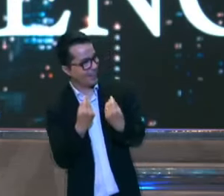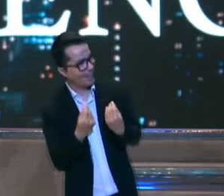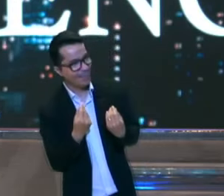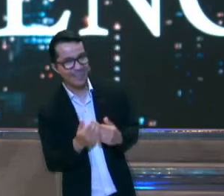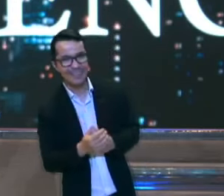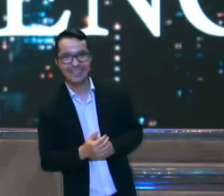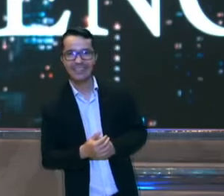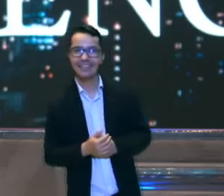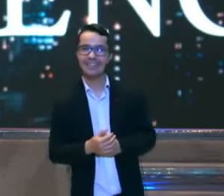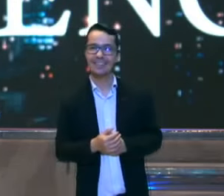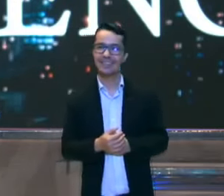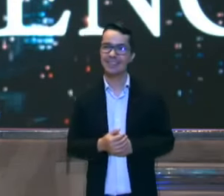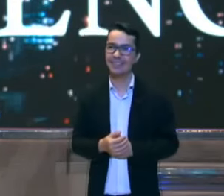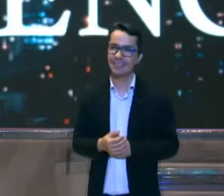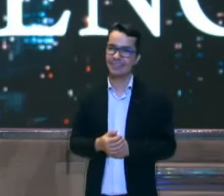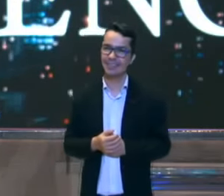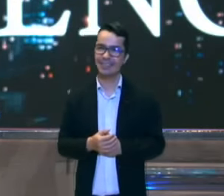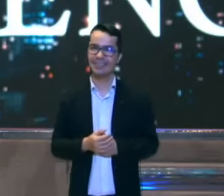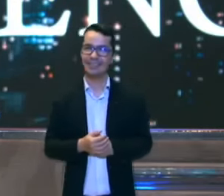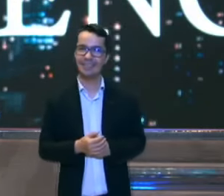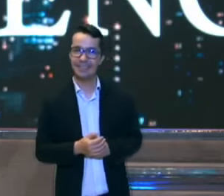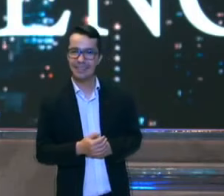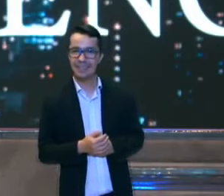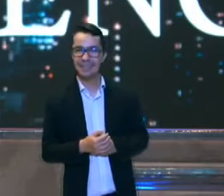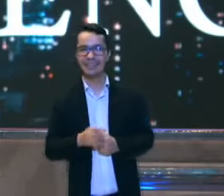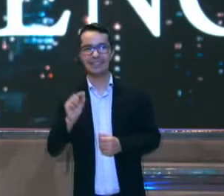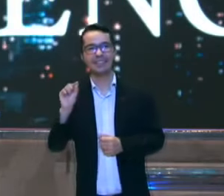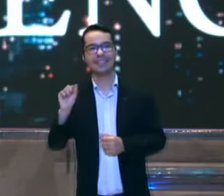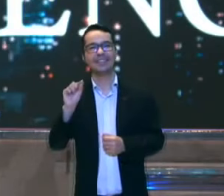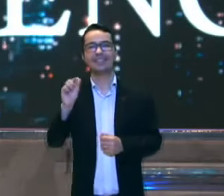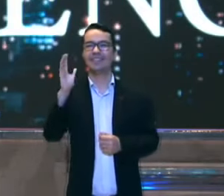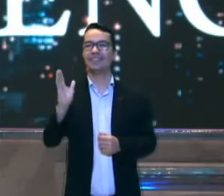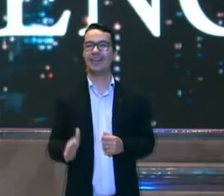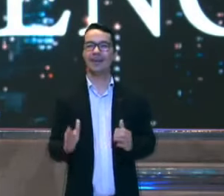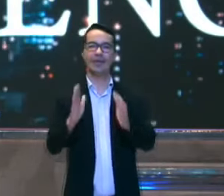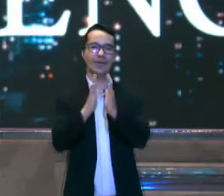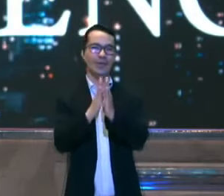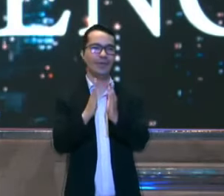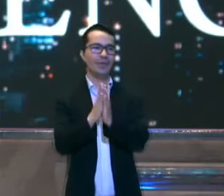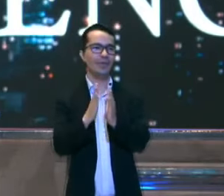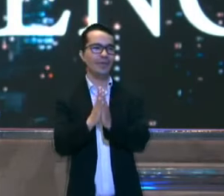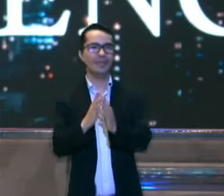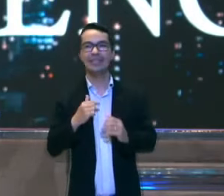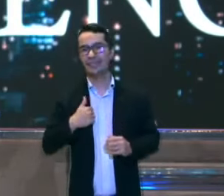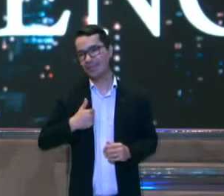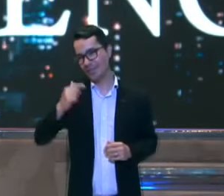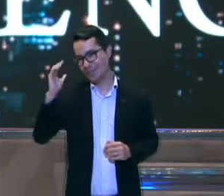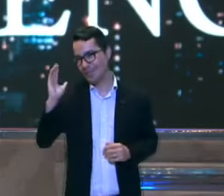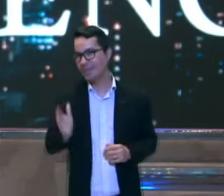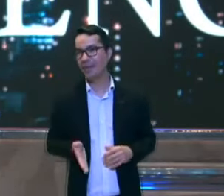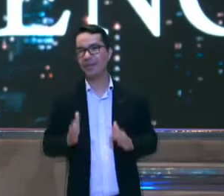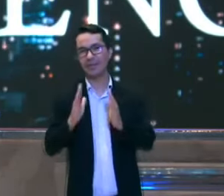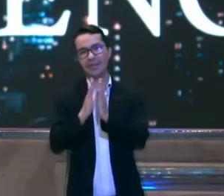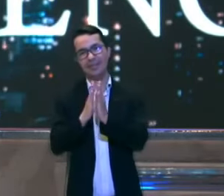Vai, quem já orou assim, que nem eu já orei. Para promover não foram muitos, opa.